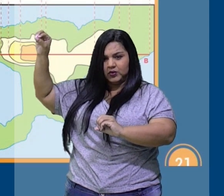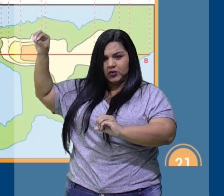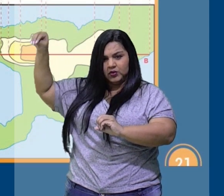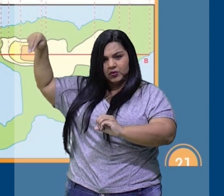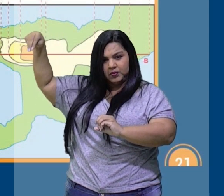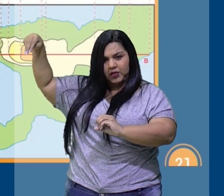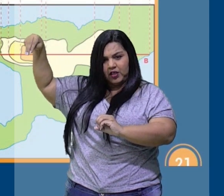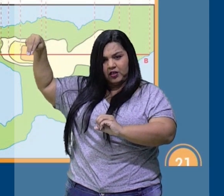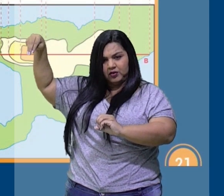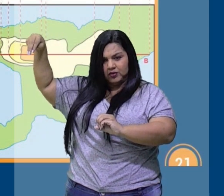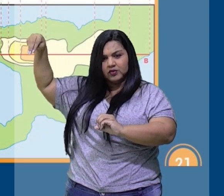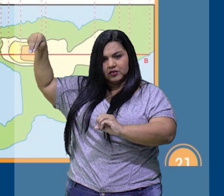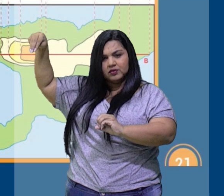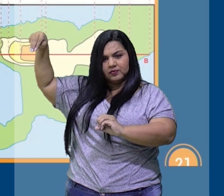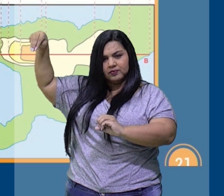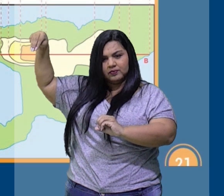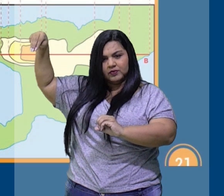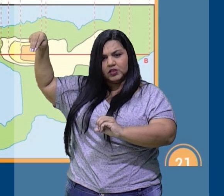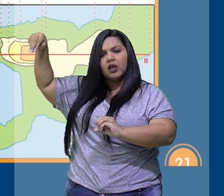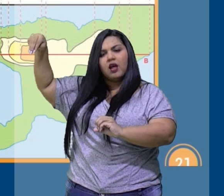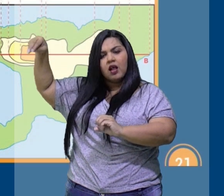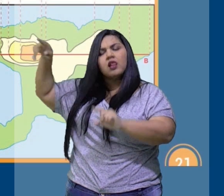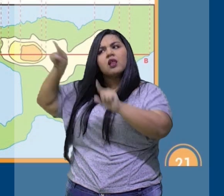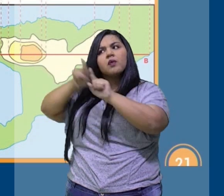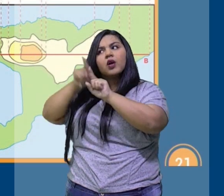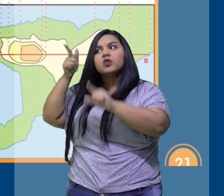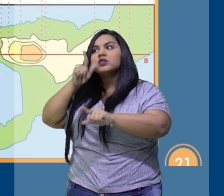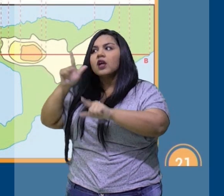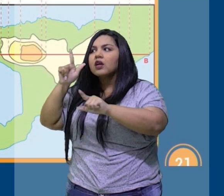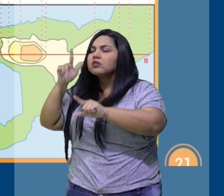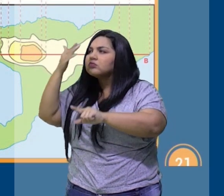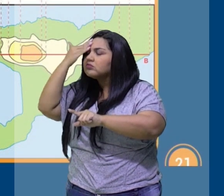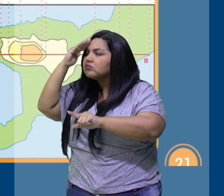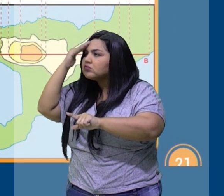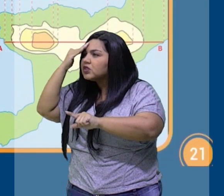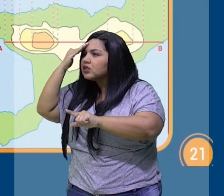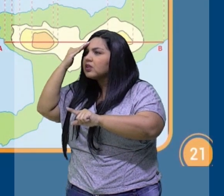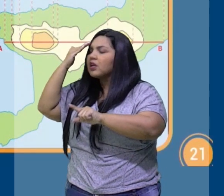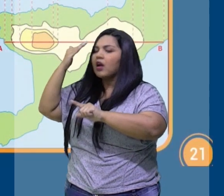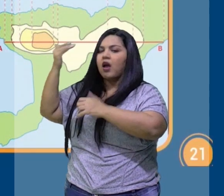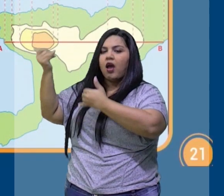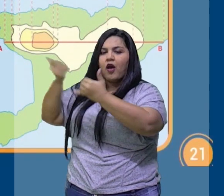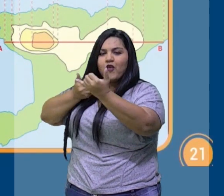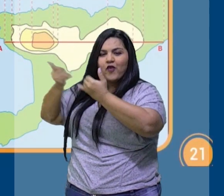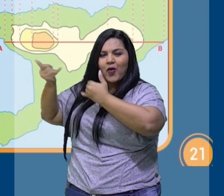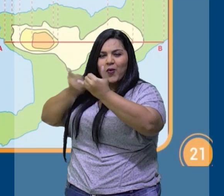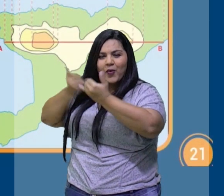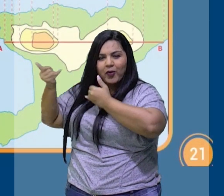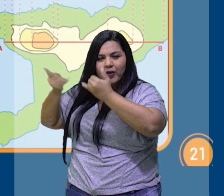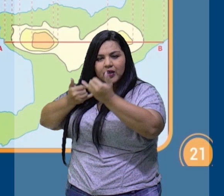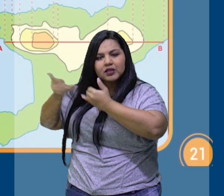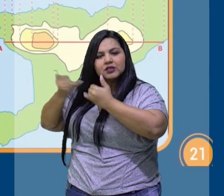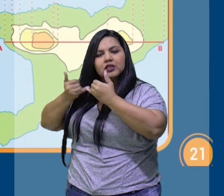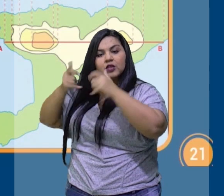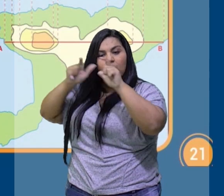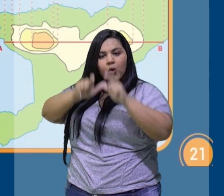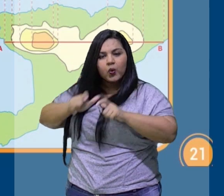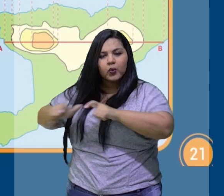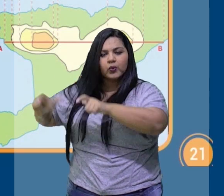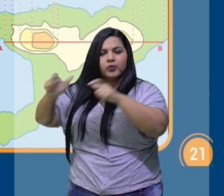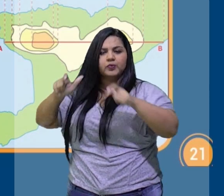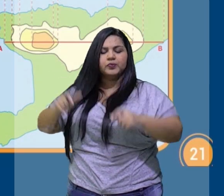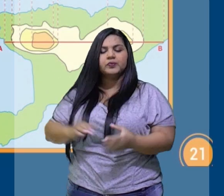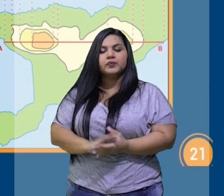consegue também obter essas informações com relação à altitude de um determinado lugar. Aí